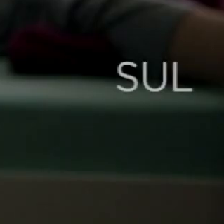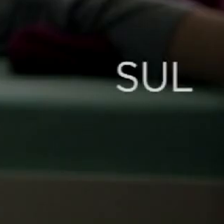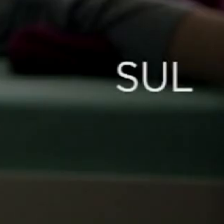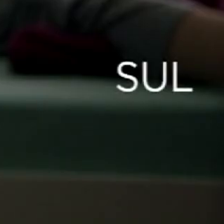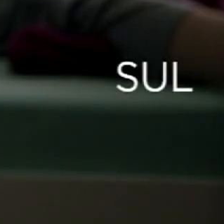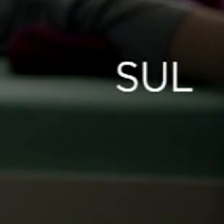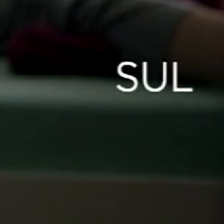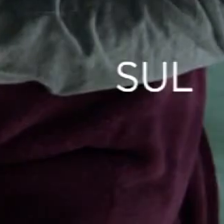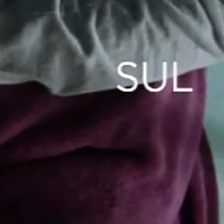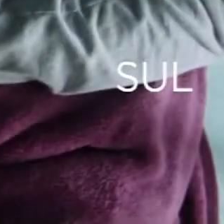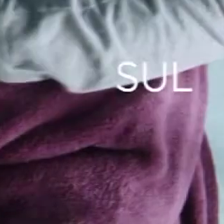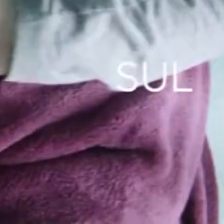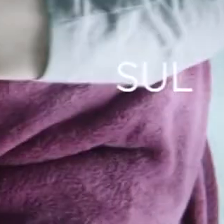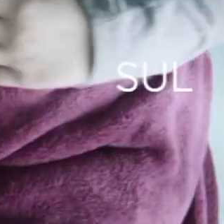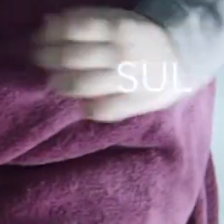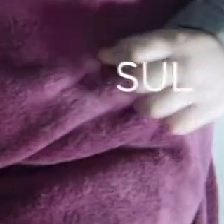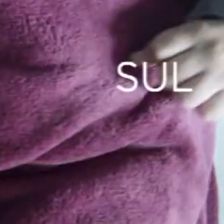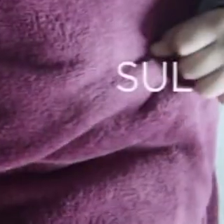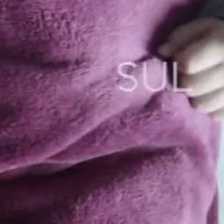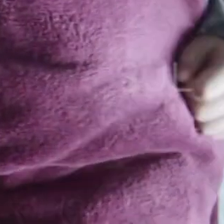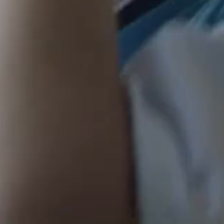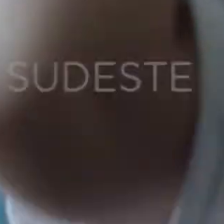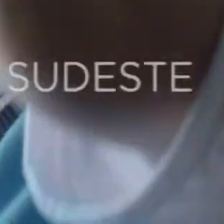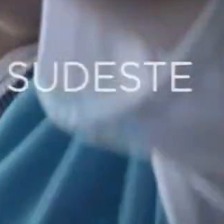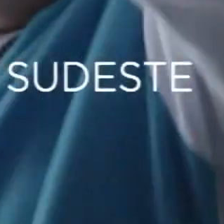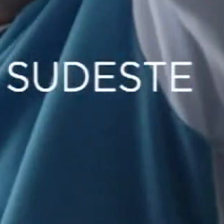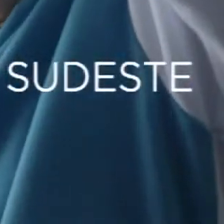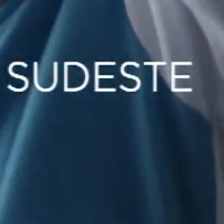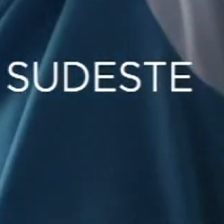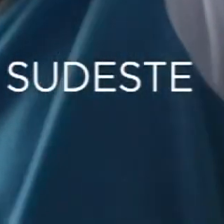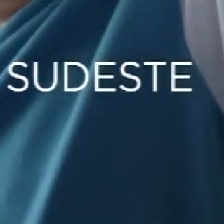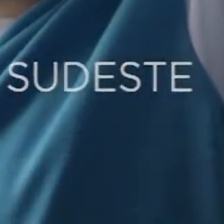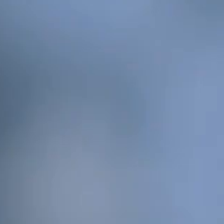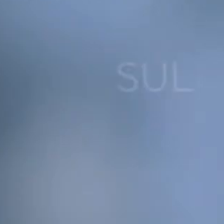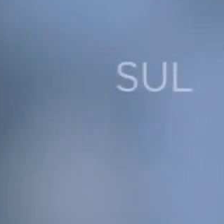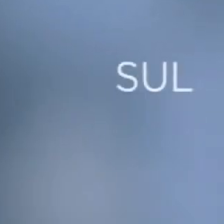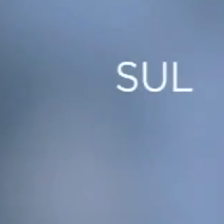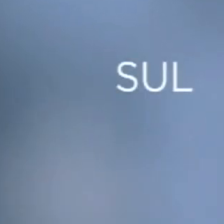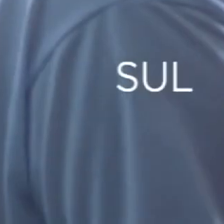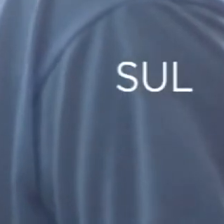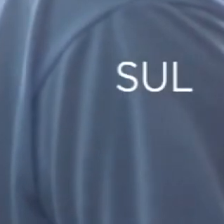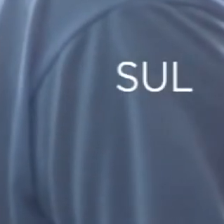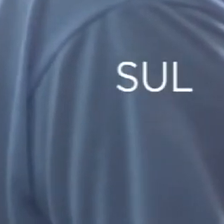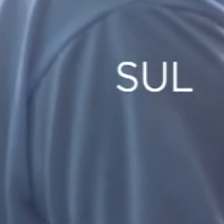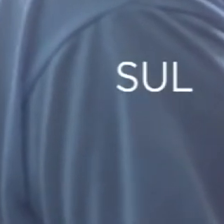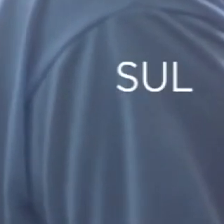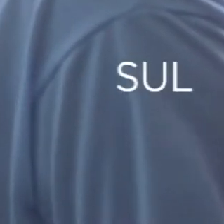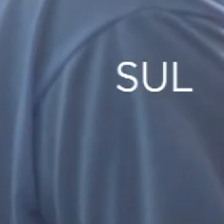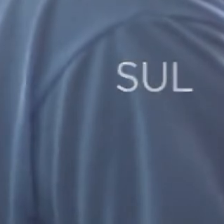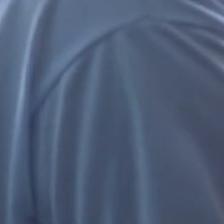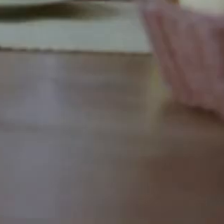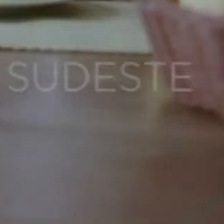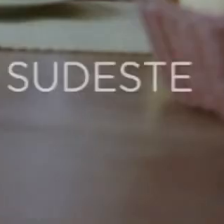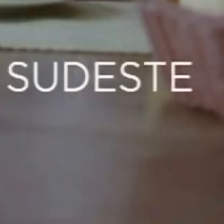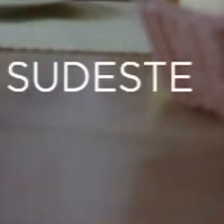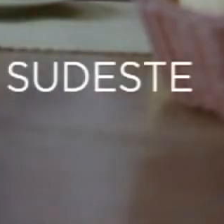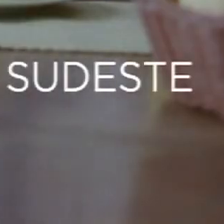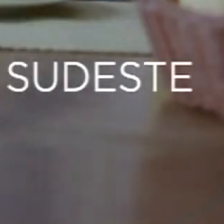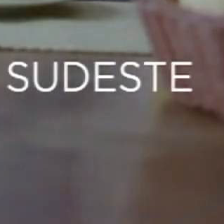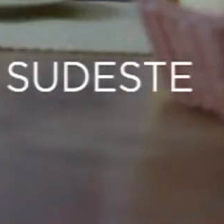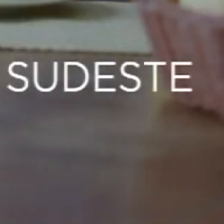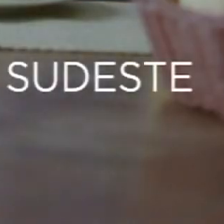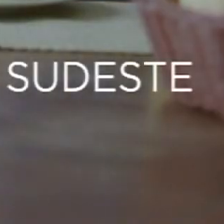município de Campinas e da outras providências. O plenário da Câmara fica na Avenida Engenheiro Roberto Mange, número 66,